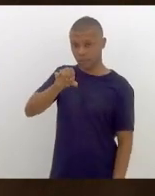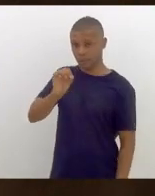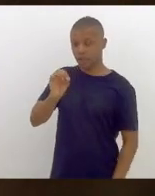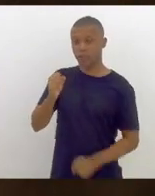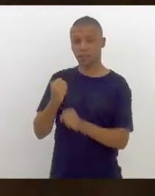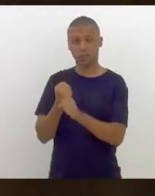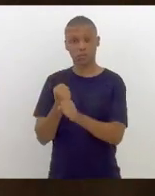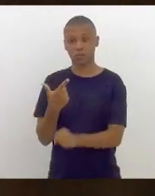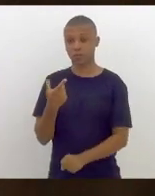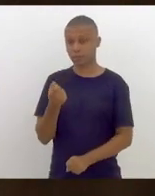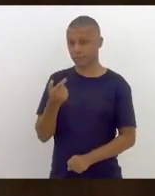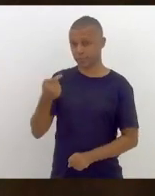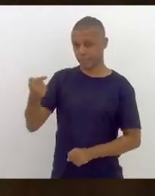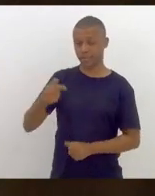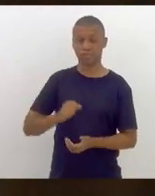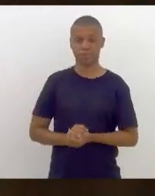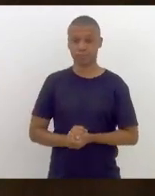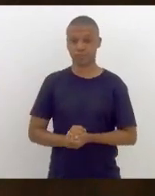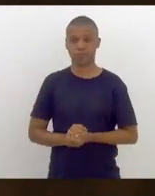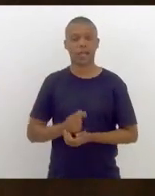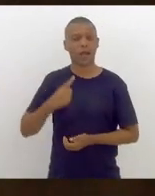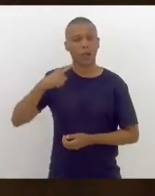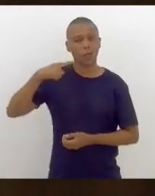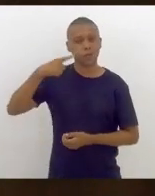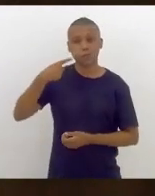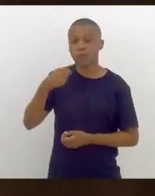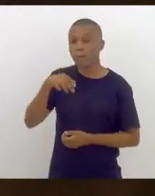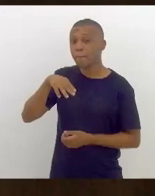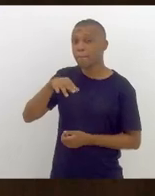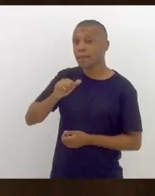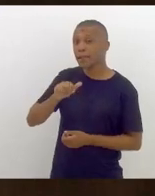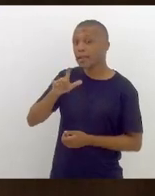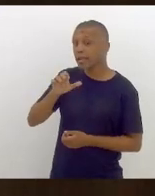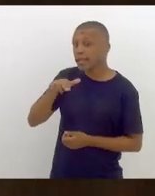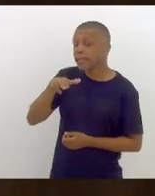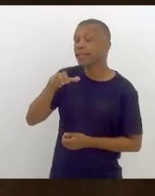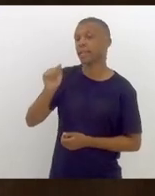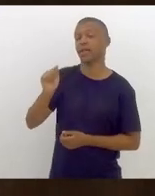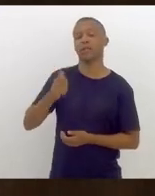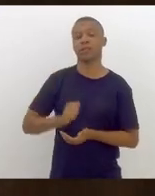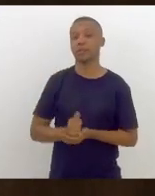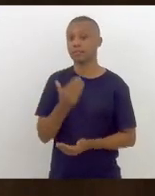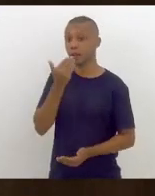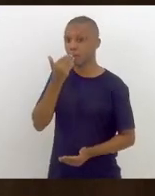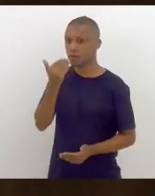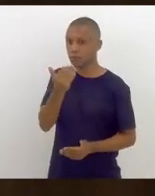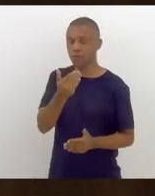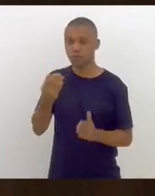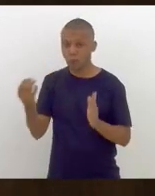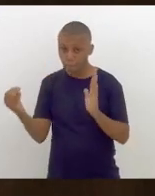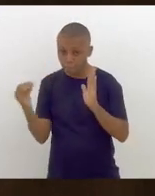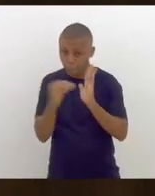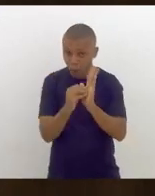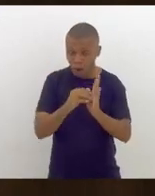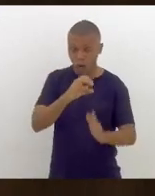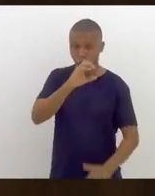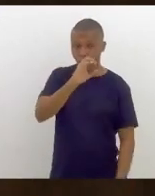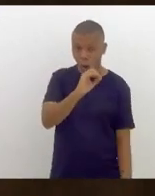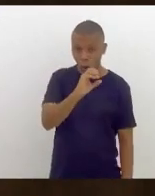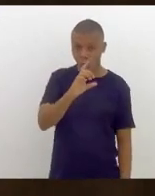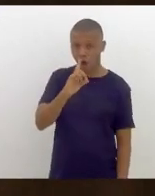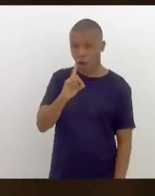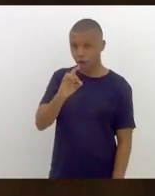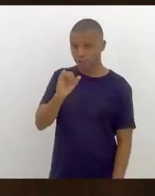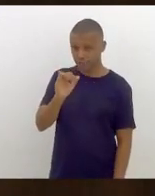o Doutora Milena colou aqui a letra O de ferimento faltou a letra